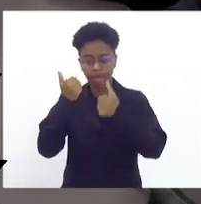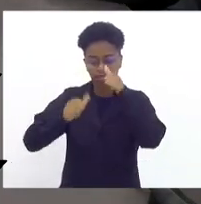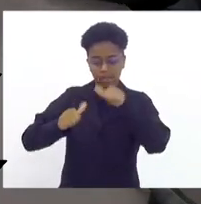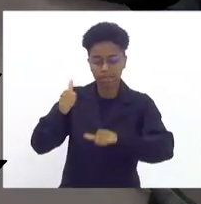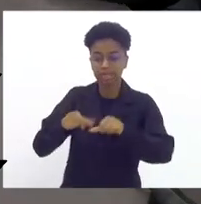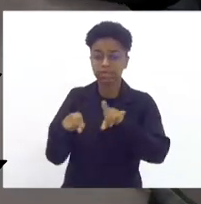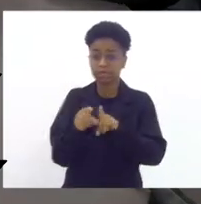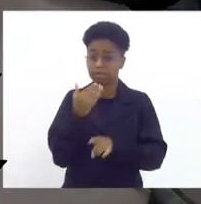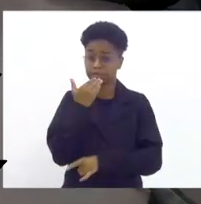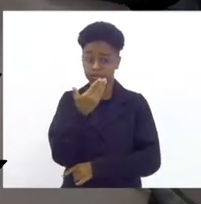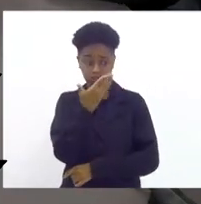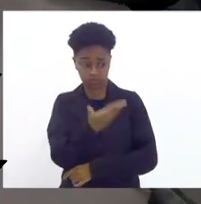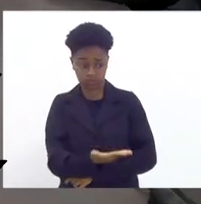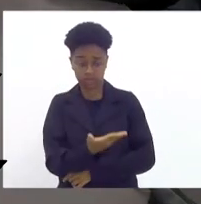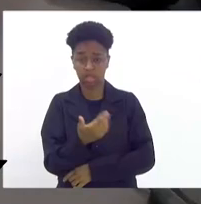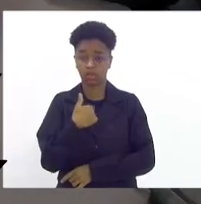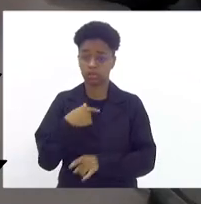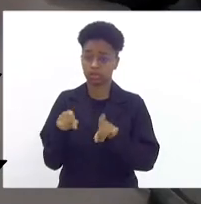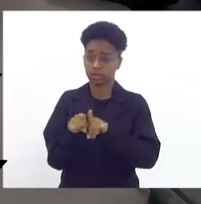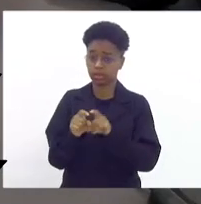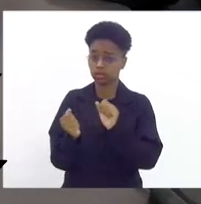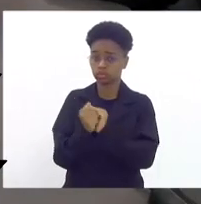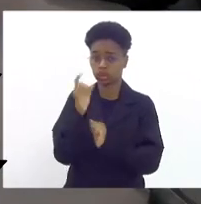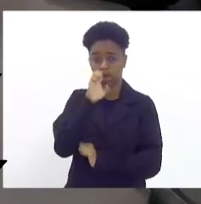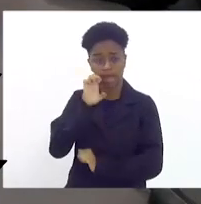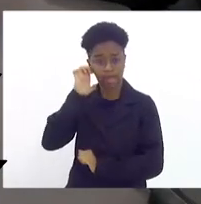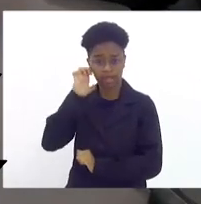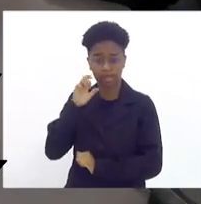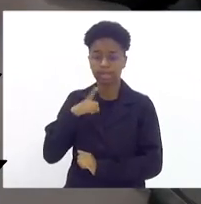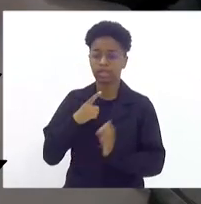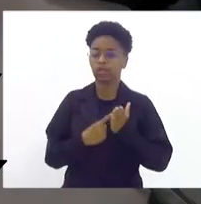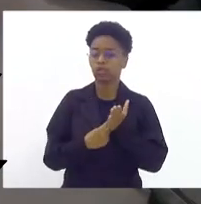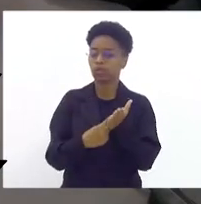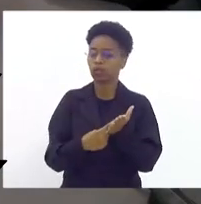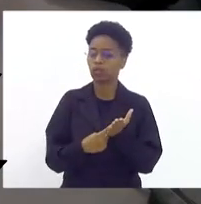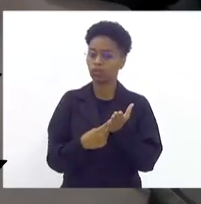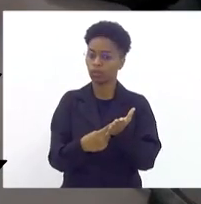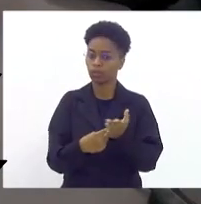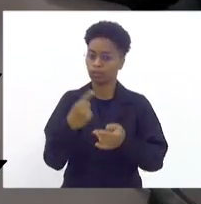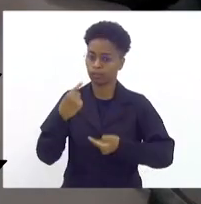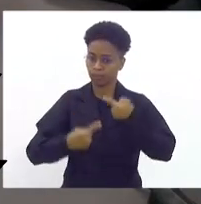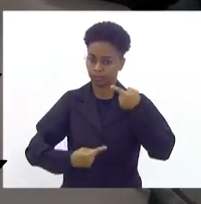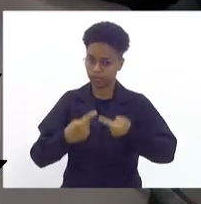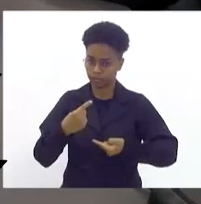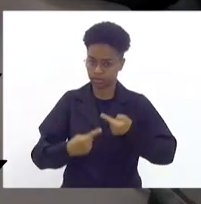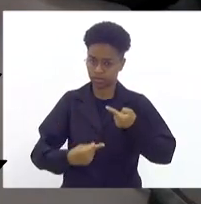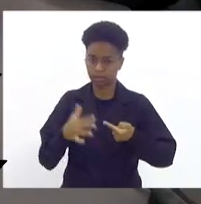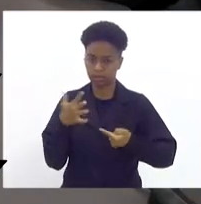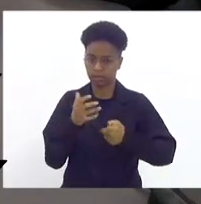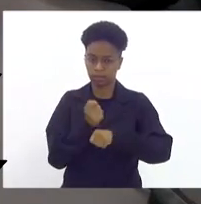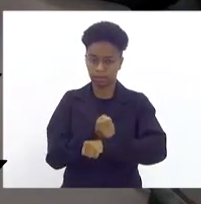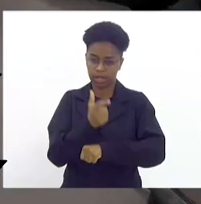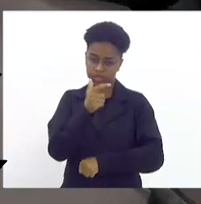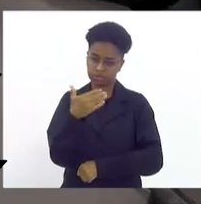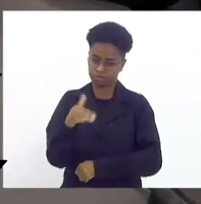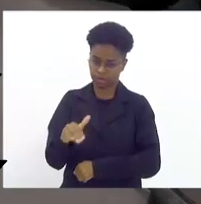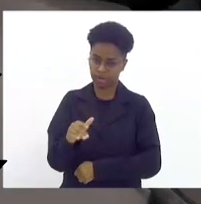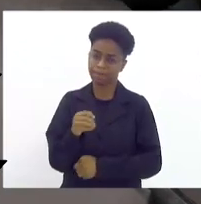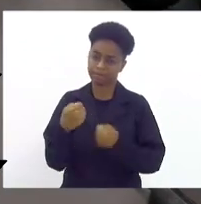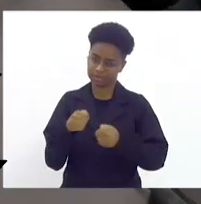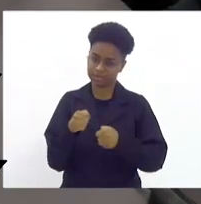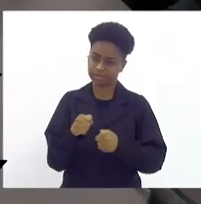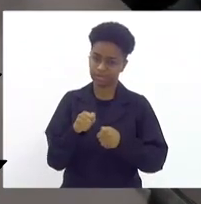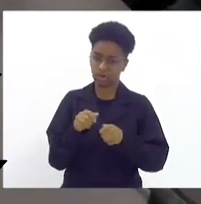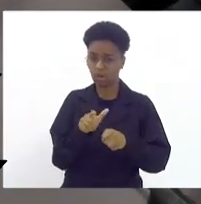Excelência também, eu e a deputada Élica, nós temos um compromisso político por volta do meio-dia e meio, a gente ainda tem que se